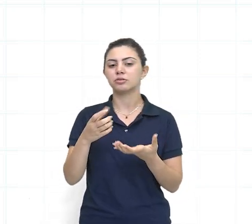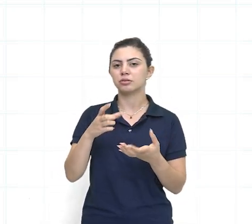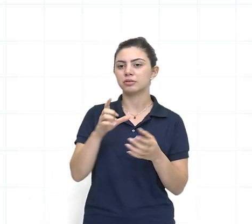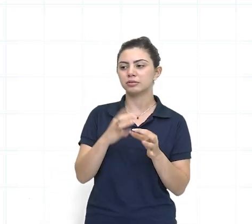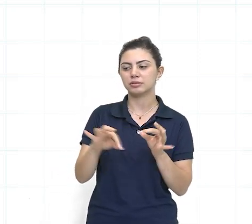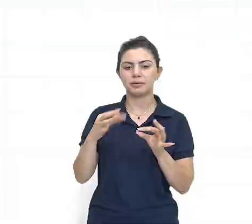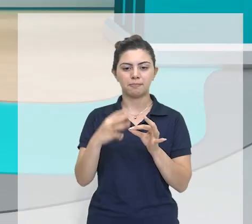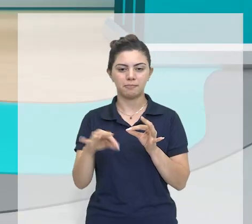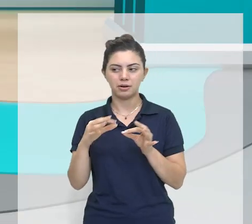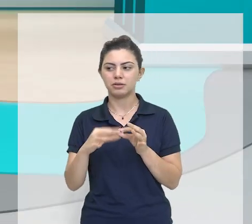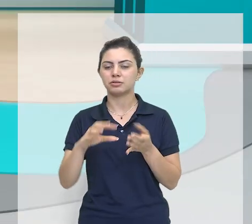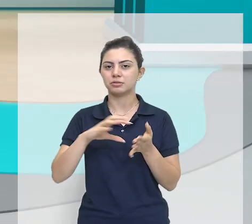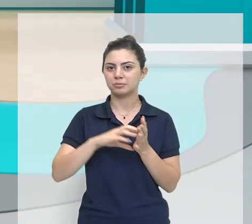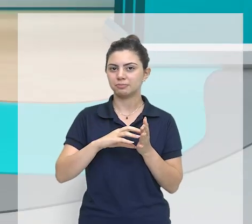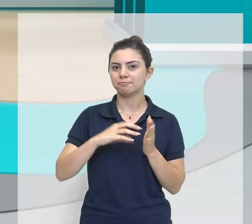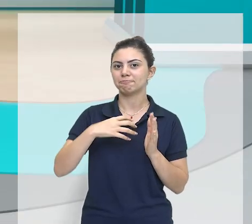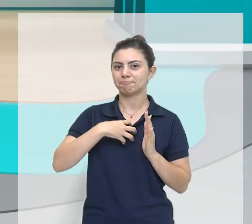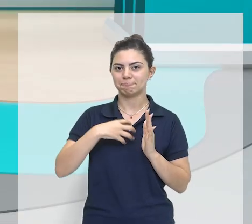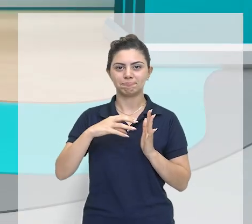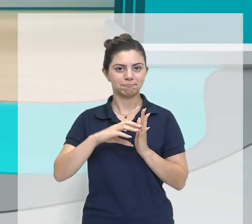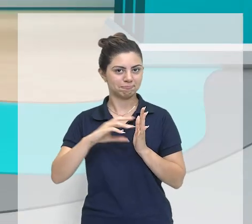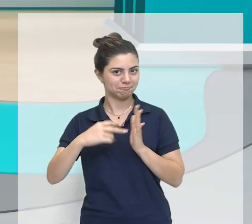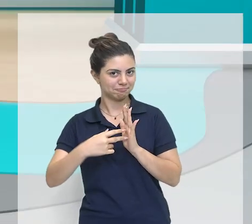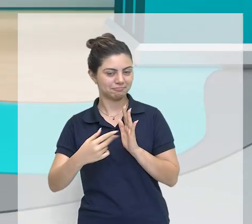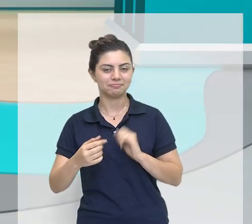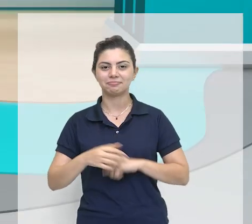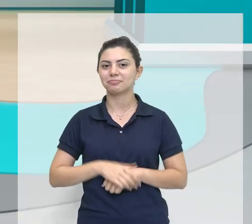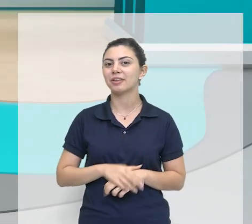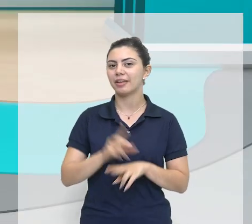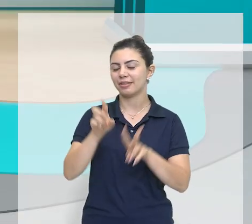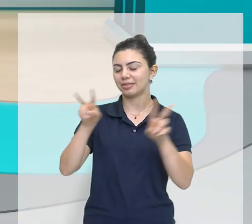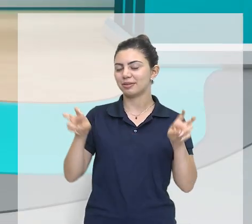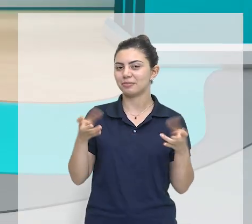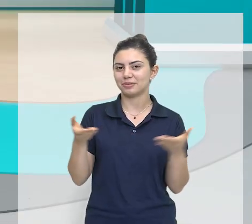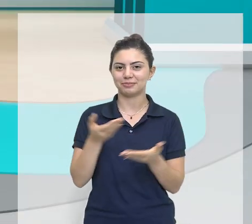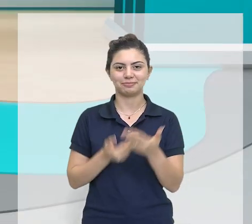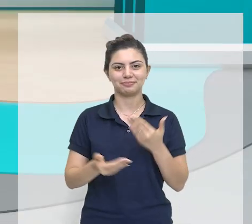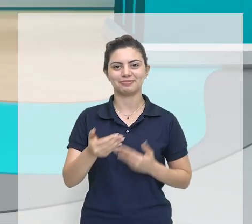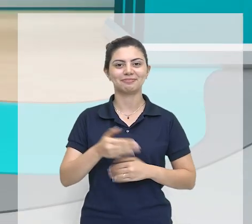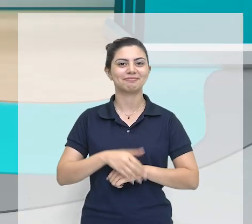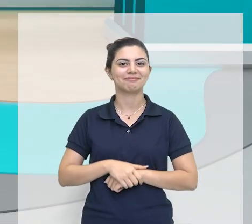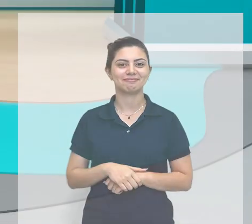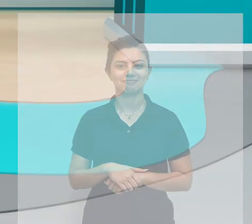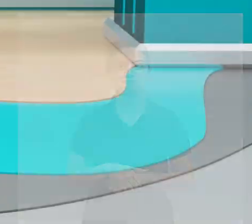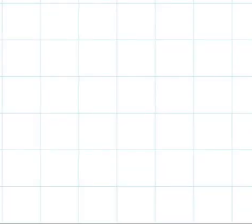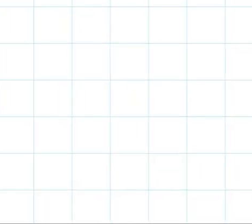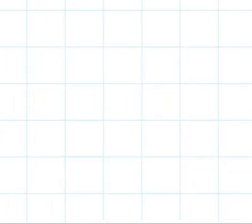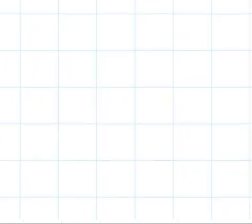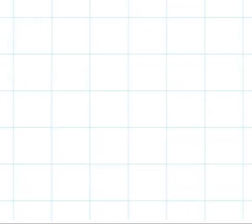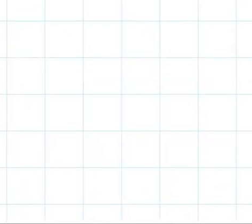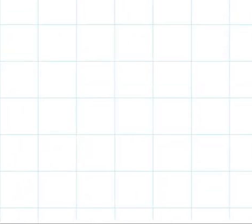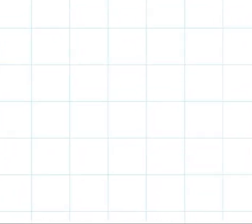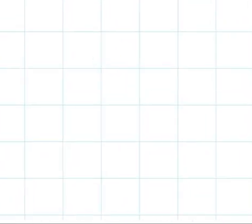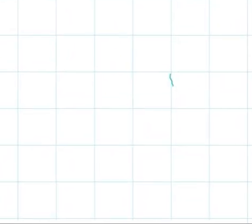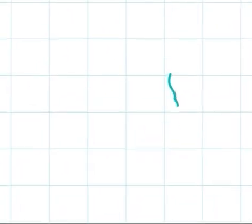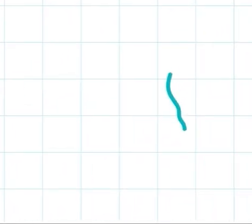e sonoros. Então, esse é o assunto que nós iremos estudar na nossa aula de hoje.